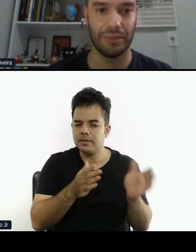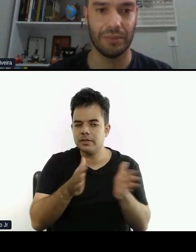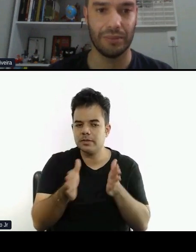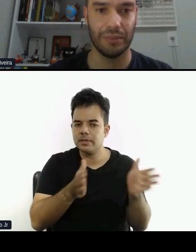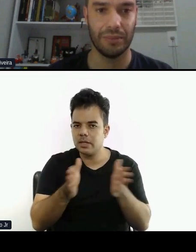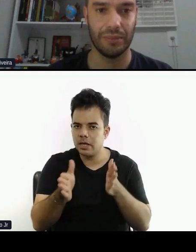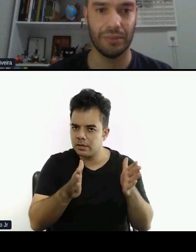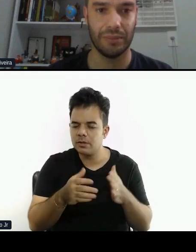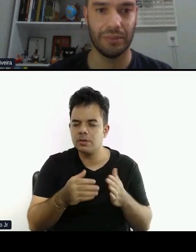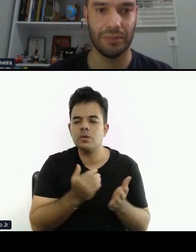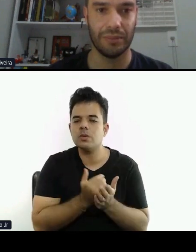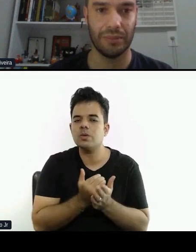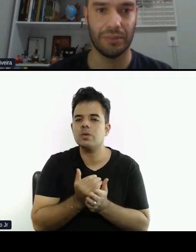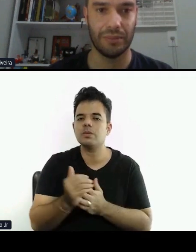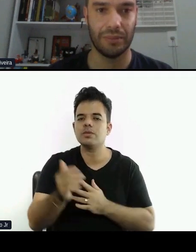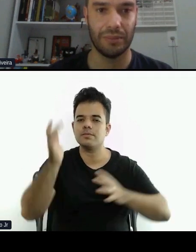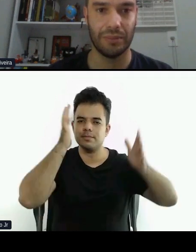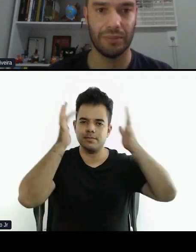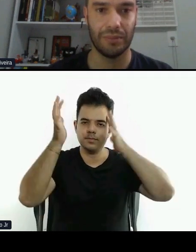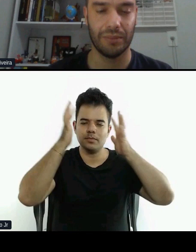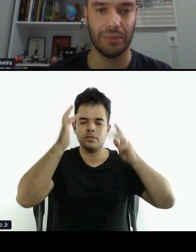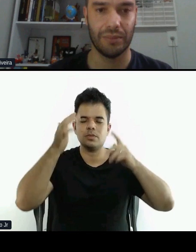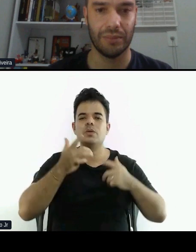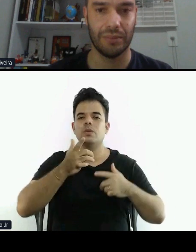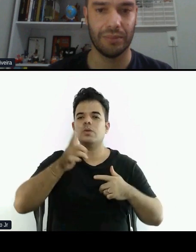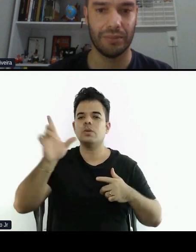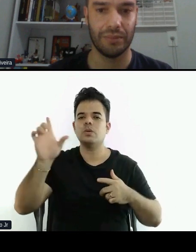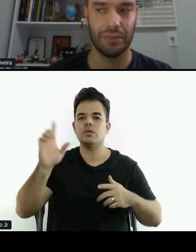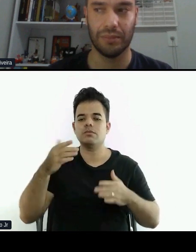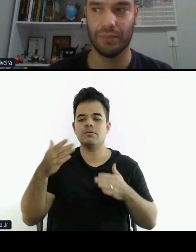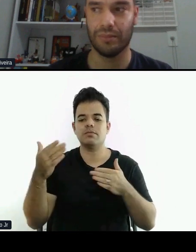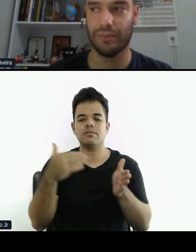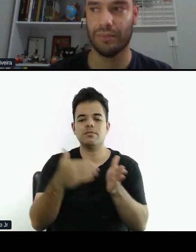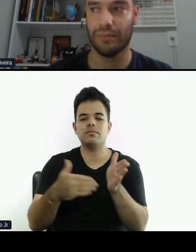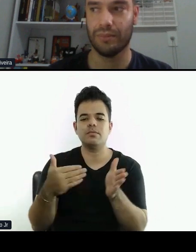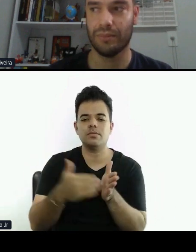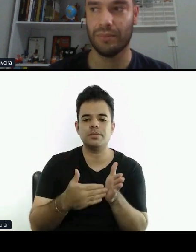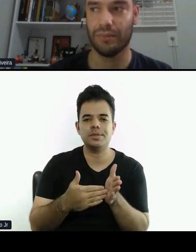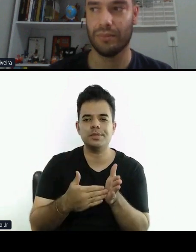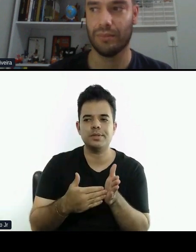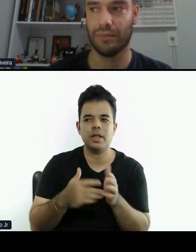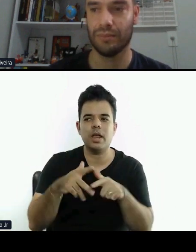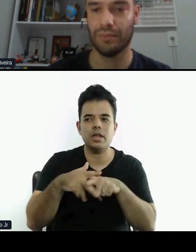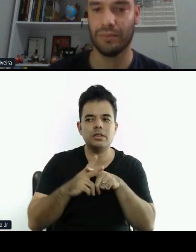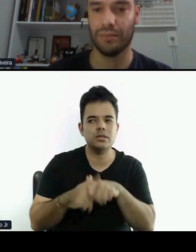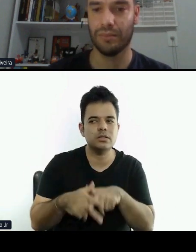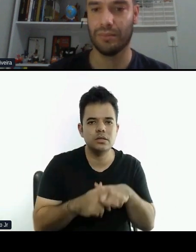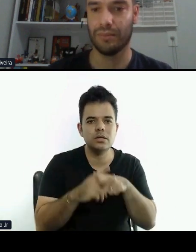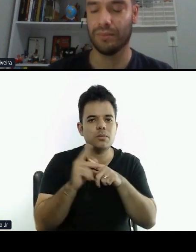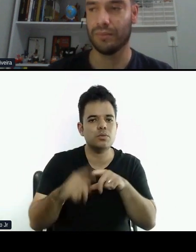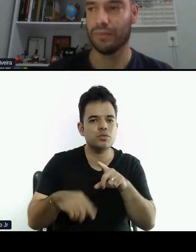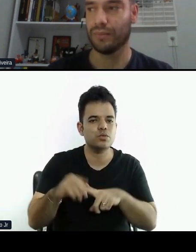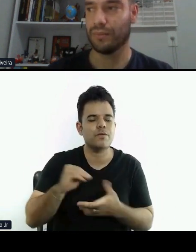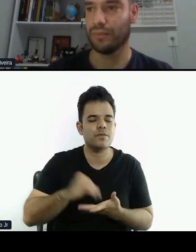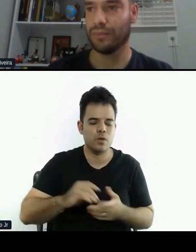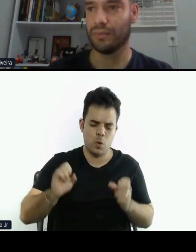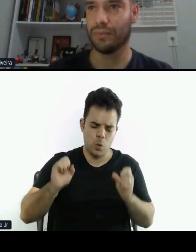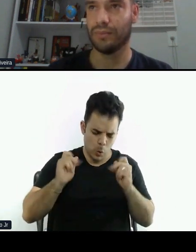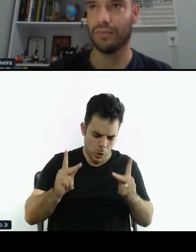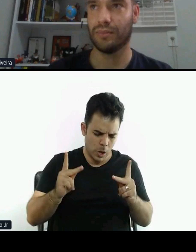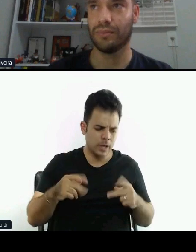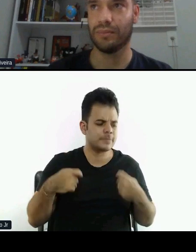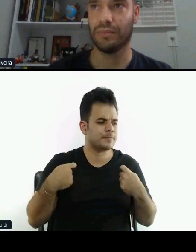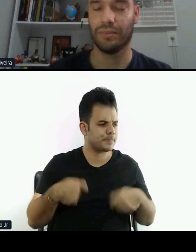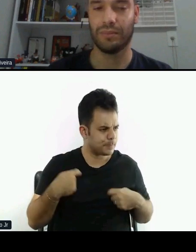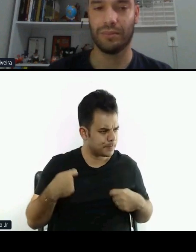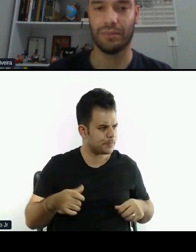a pensar também de um outro tipo de barreira, que seria a falta de recurso. Então, assim, beleza, eu estou consciente do que eu estou pensando, do que eu estou